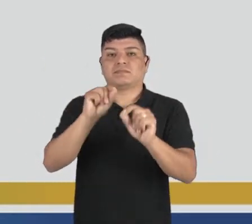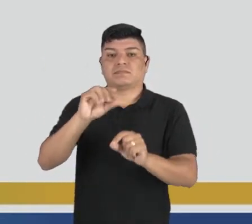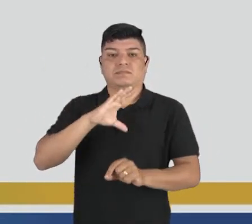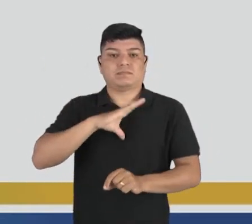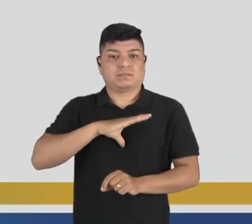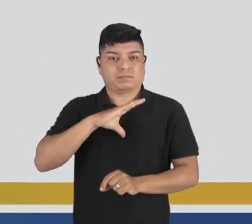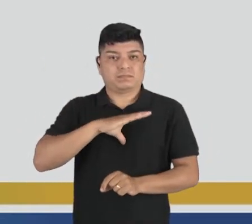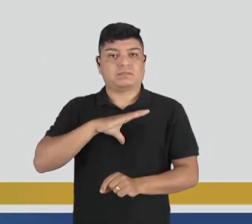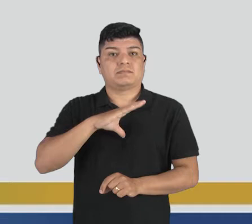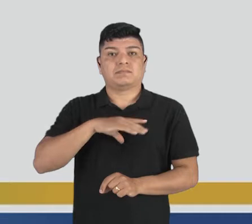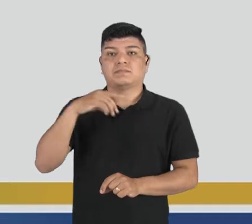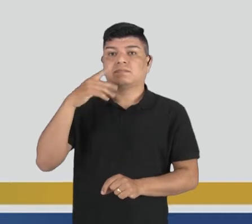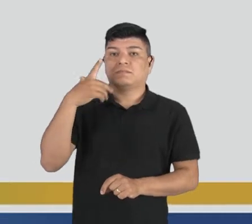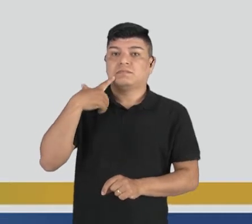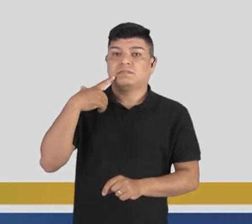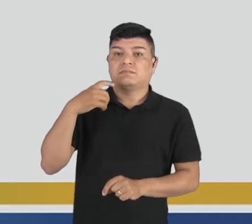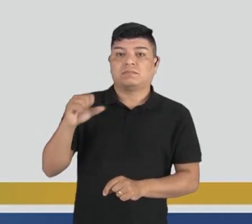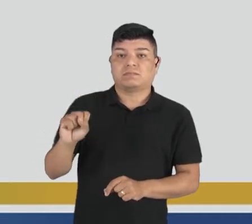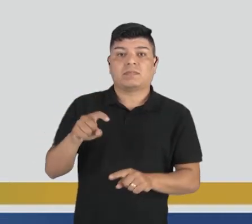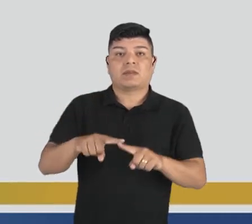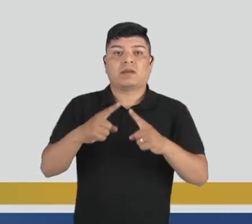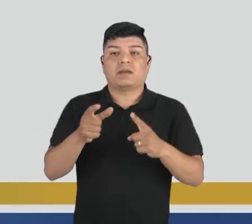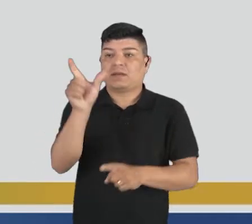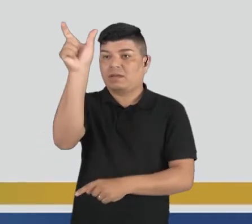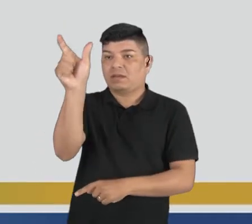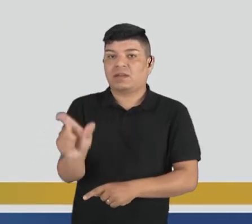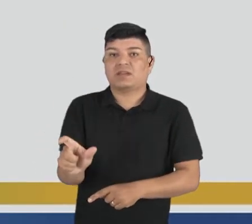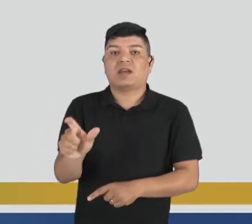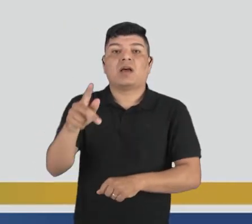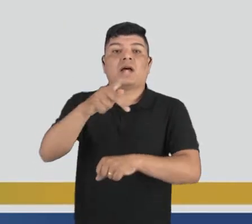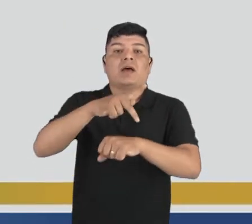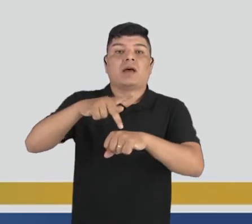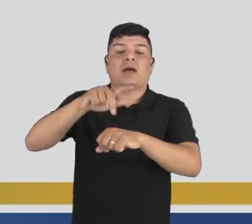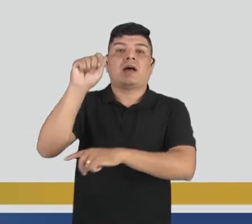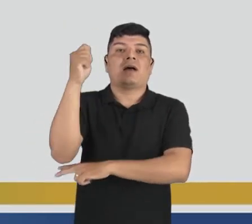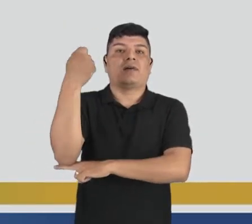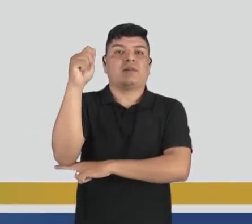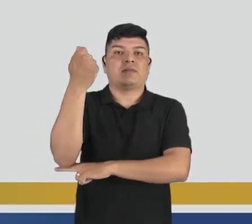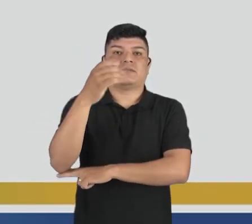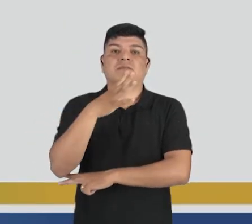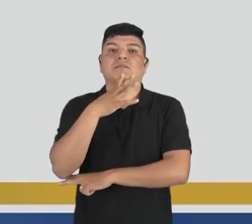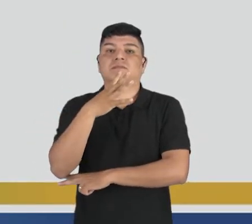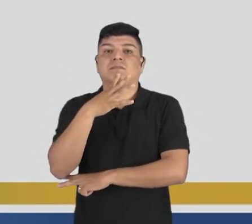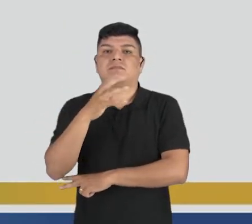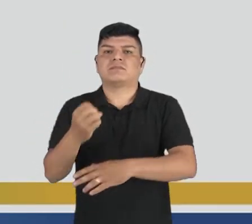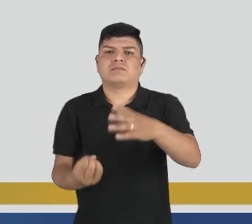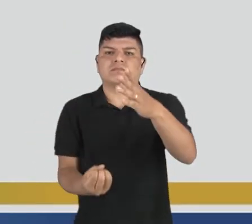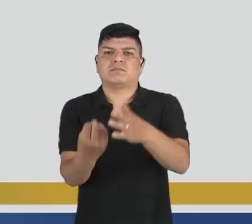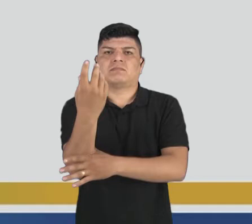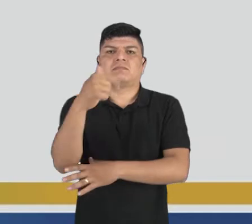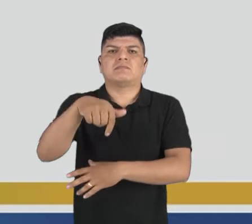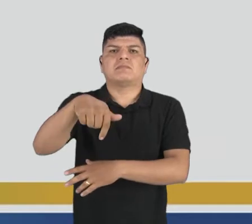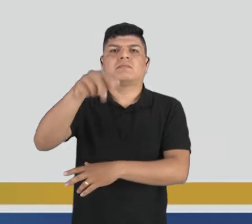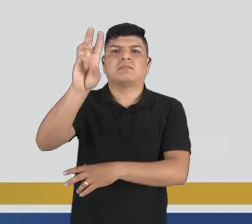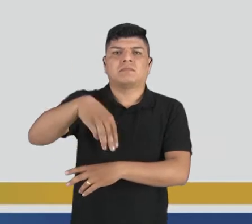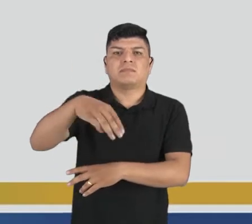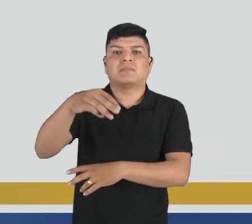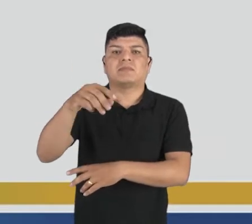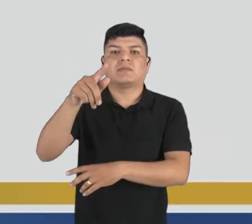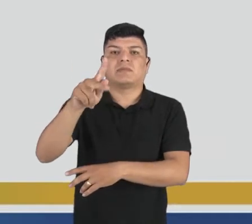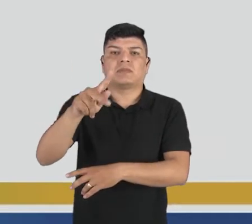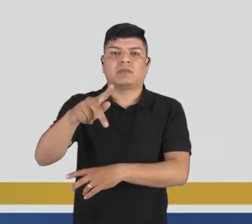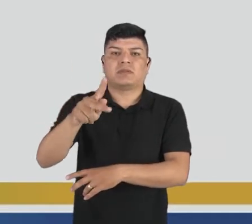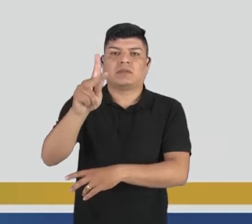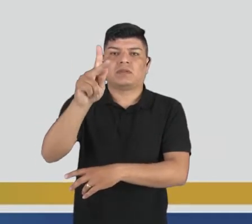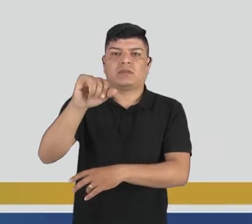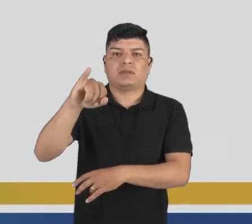língua portuguesa, é um personagem da Argentina, tá? Quem criou Mafalda foi o argentino Quino. Ele criou esse